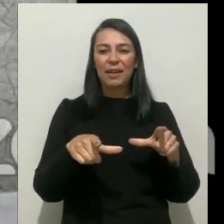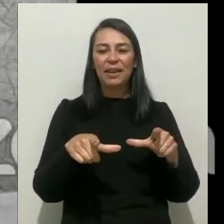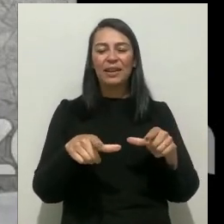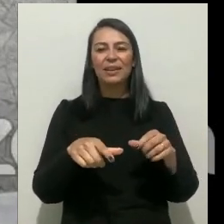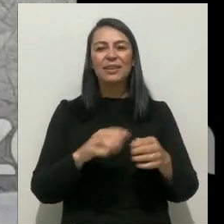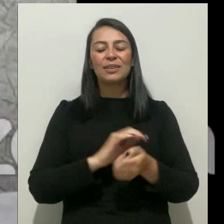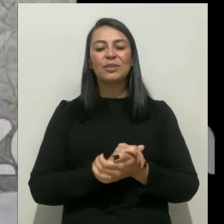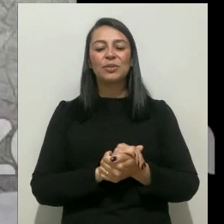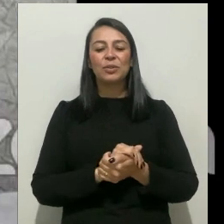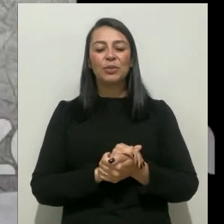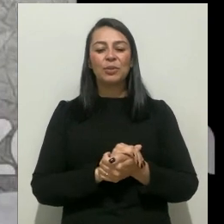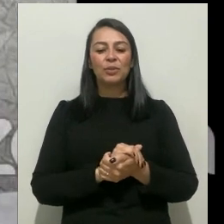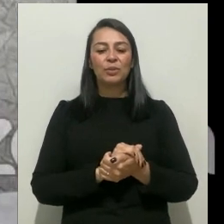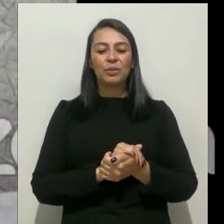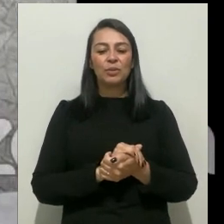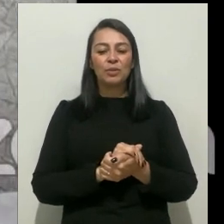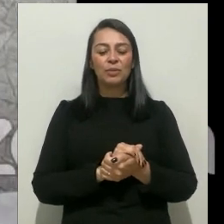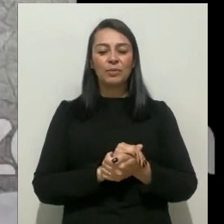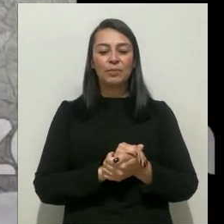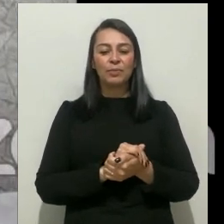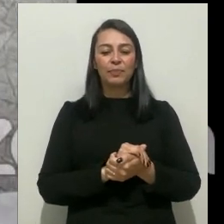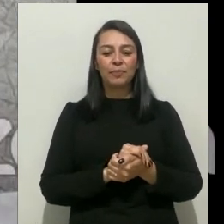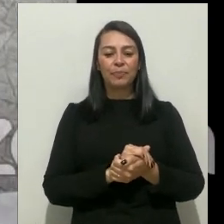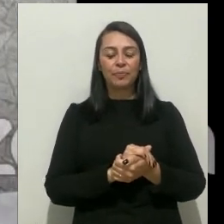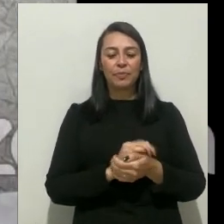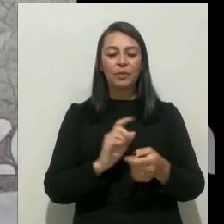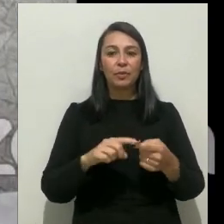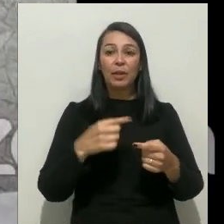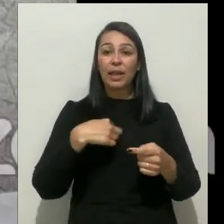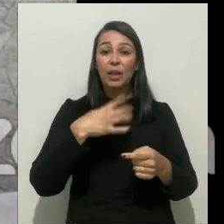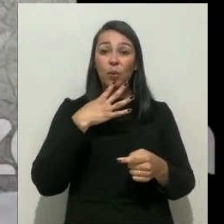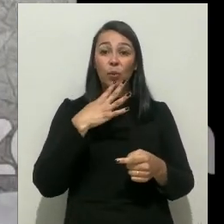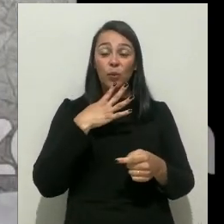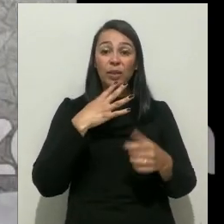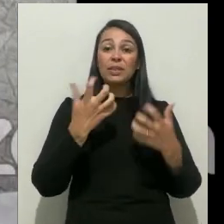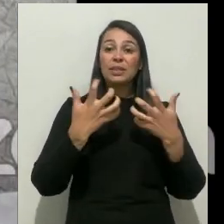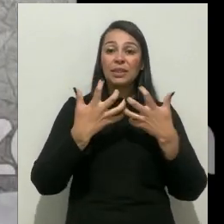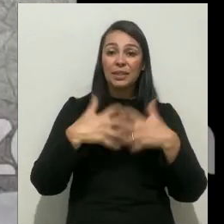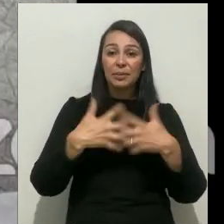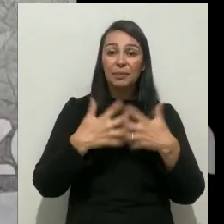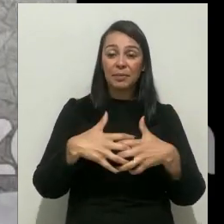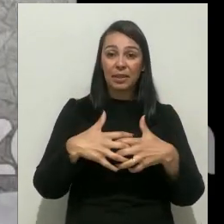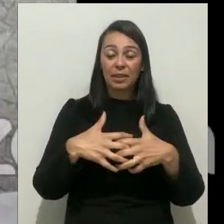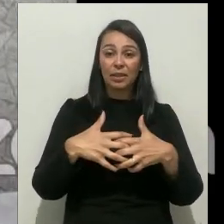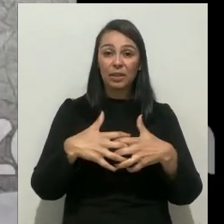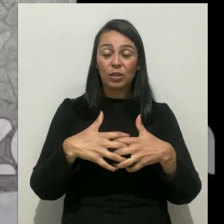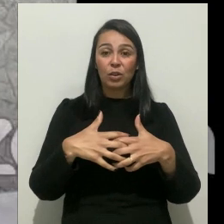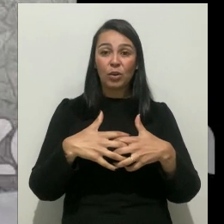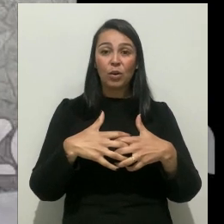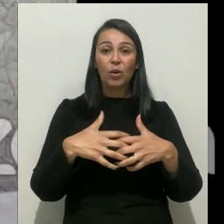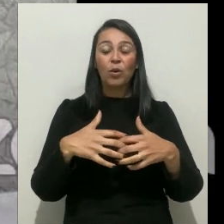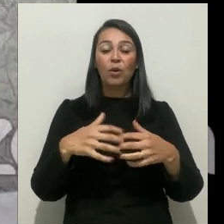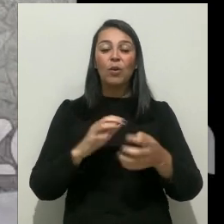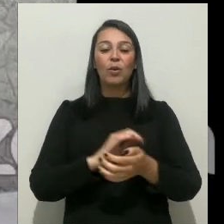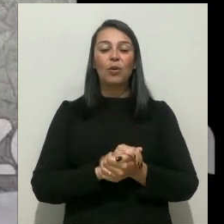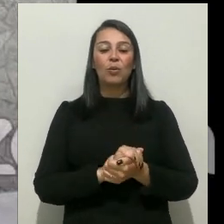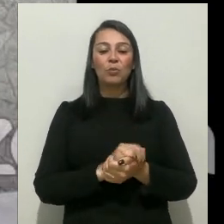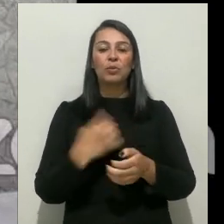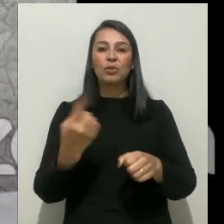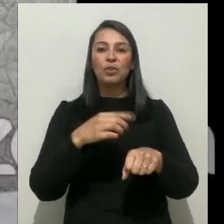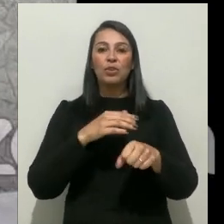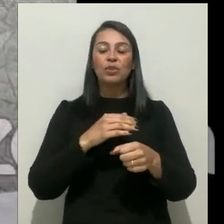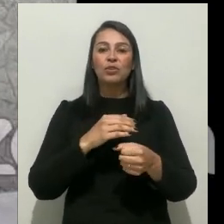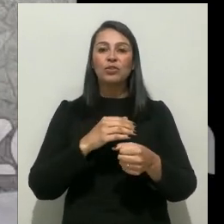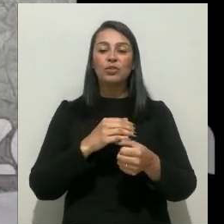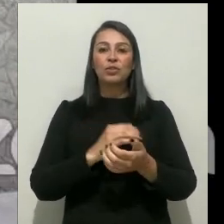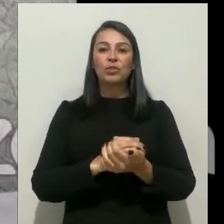querida, porque a vida dá muita volta. Eu conheci em Petrópolis, a vida passou, a gente